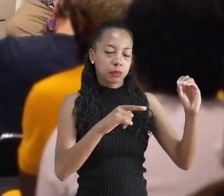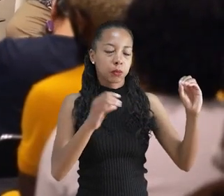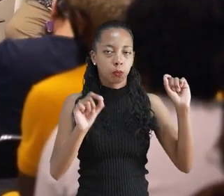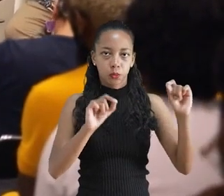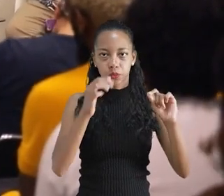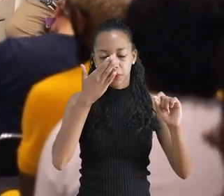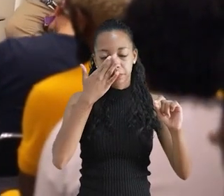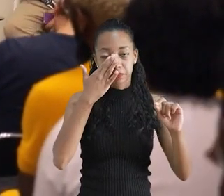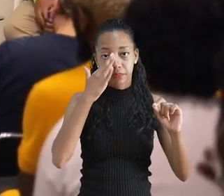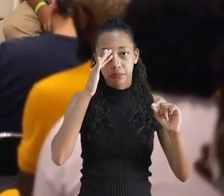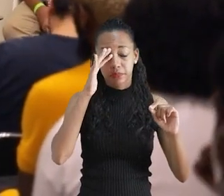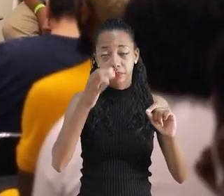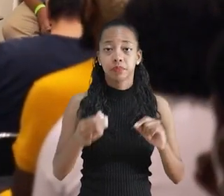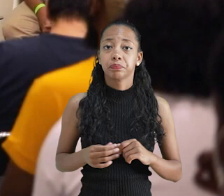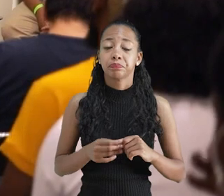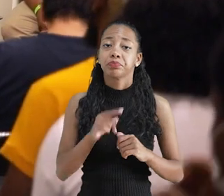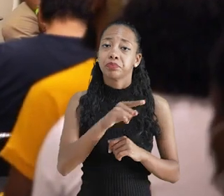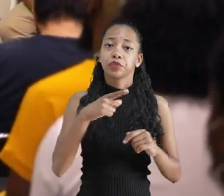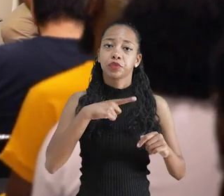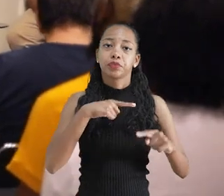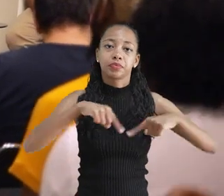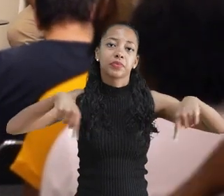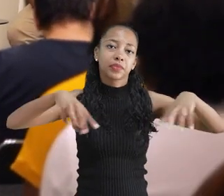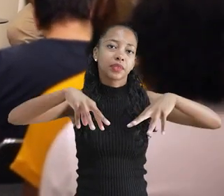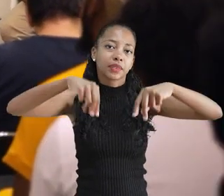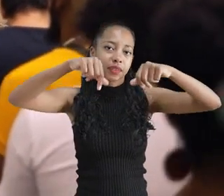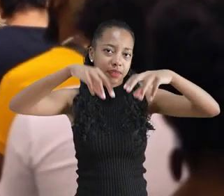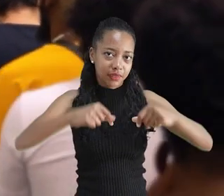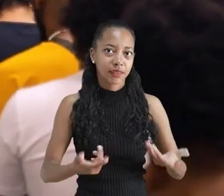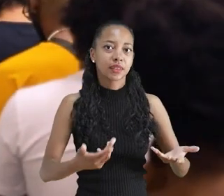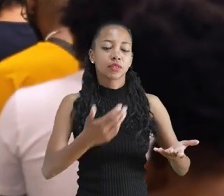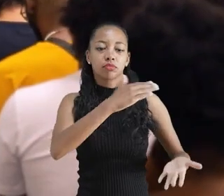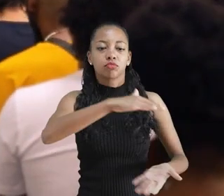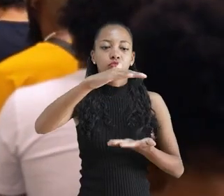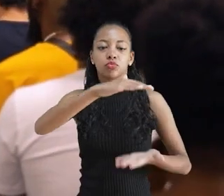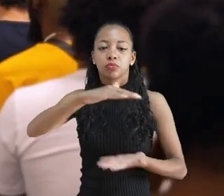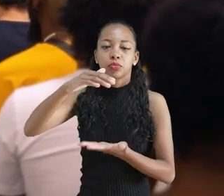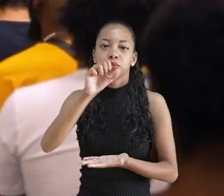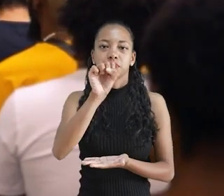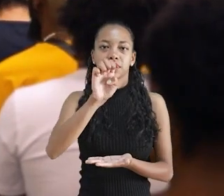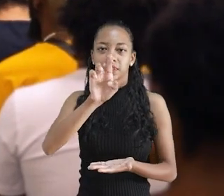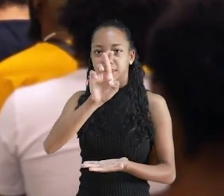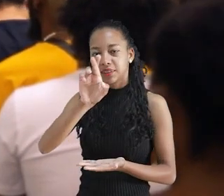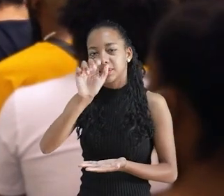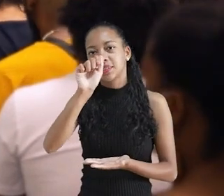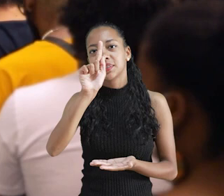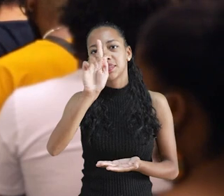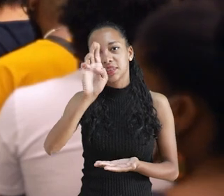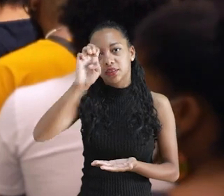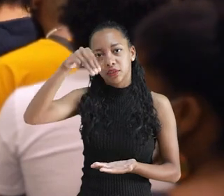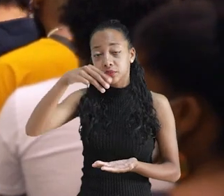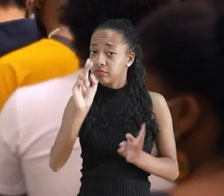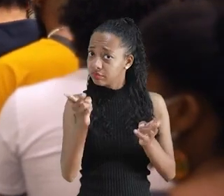colocavam ali a serragem né para fazer os saltos inclusive dessas serragem aí na terra fimme surgiram atletas olímpicos também né nos